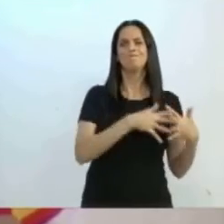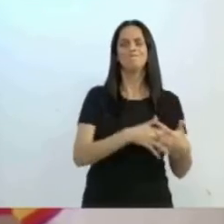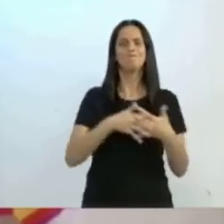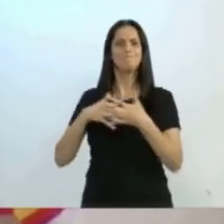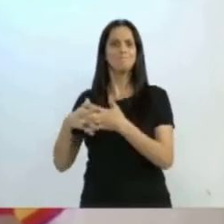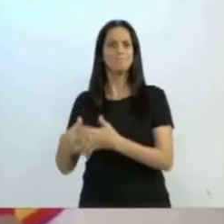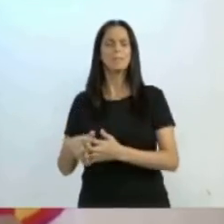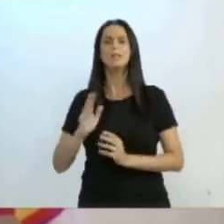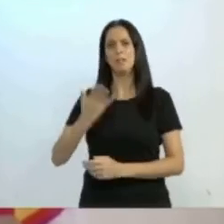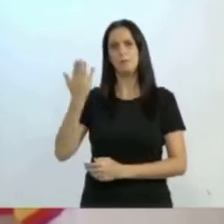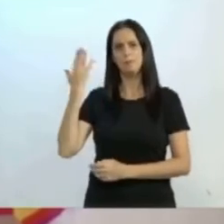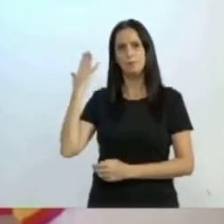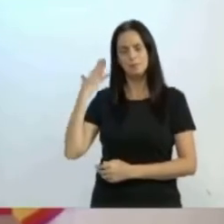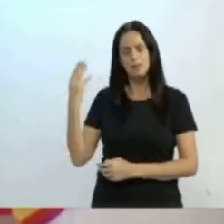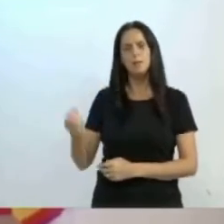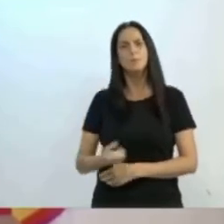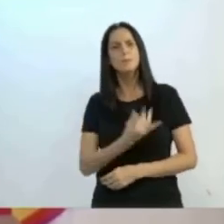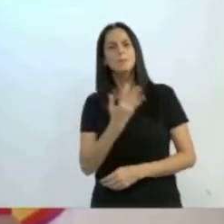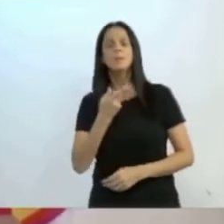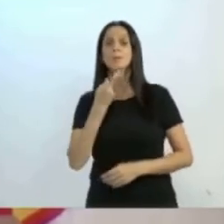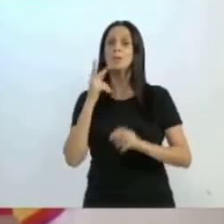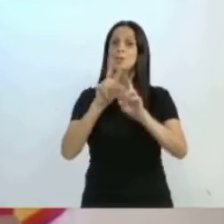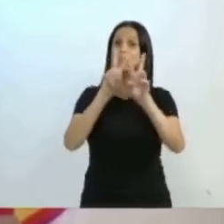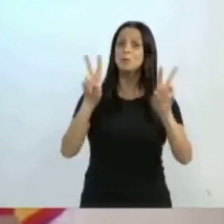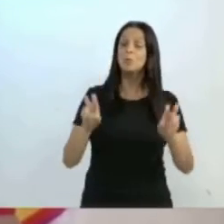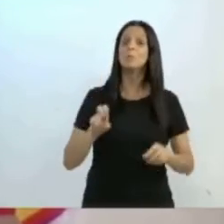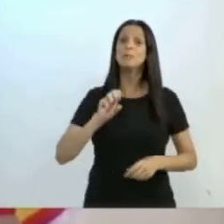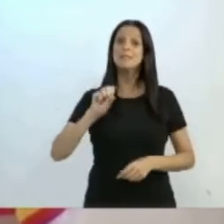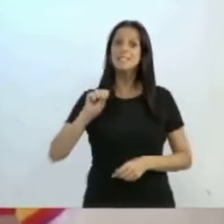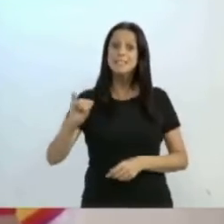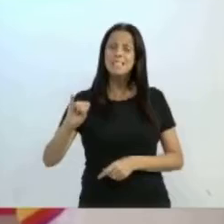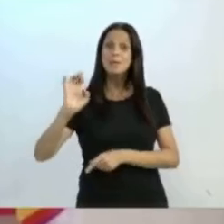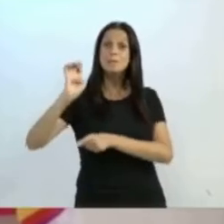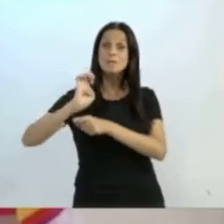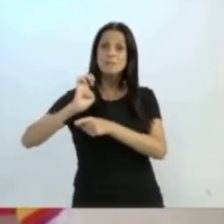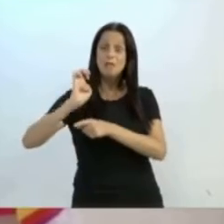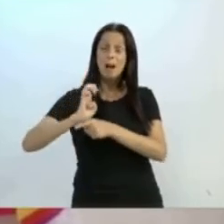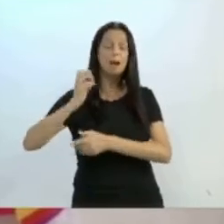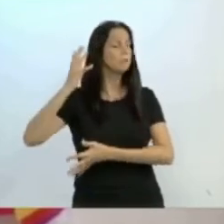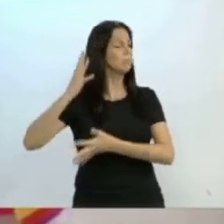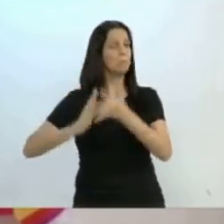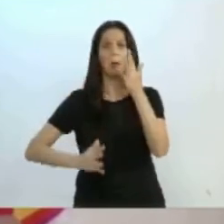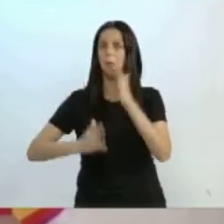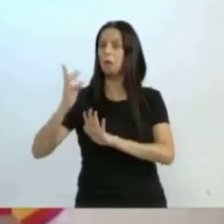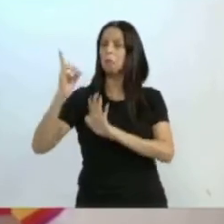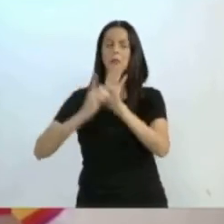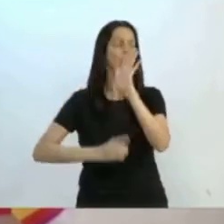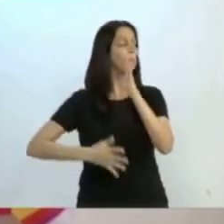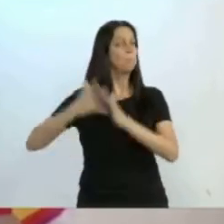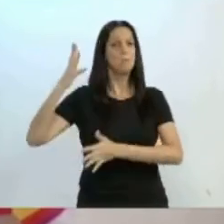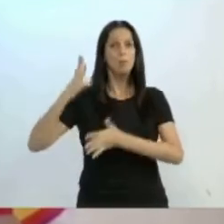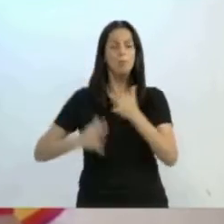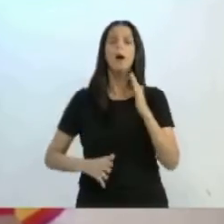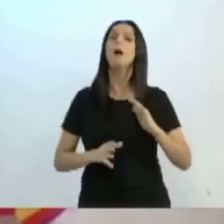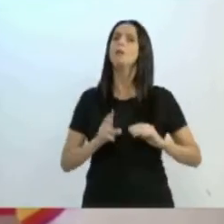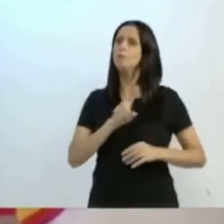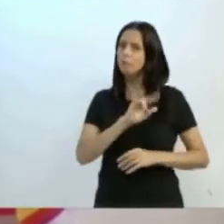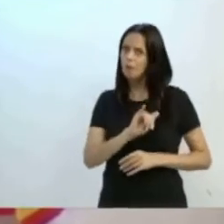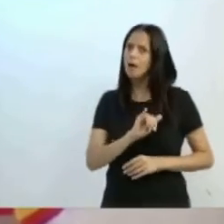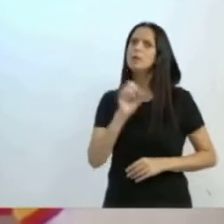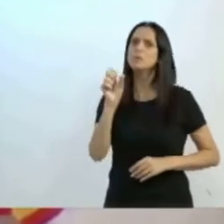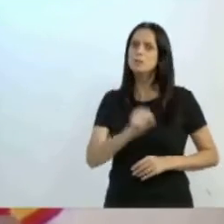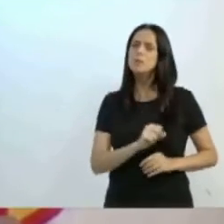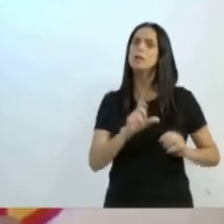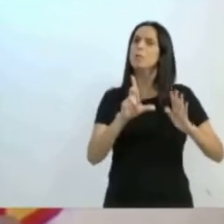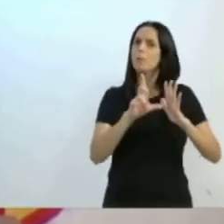vezes aqui e isso preocupa Porque se o estado não atrapalha assistir declaração atrapalhe sem as restrições e foram muito bem